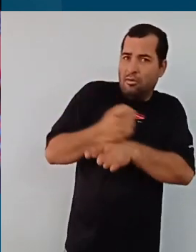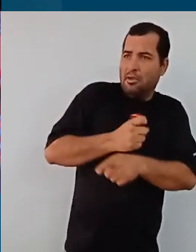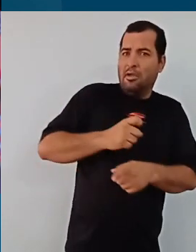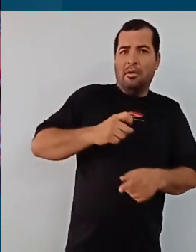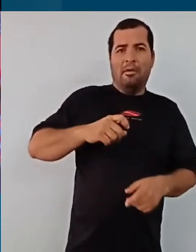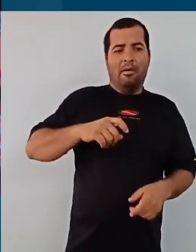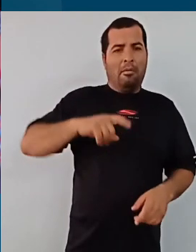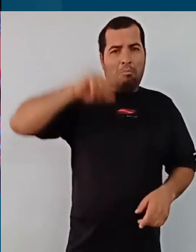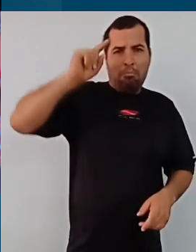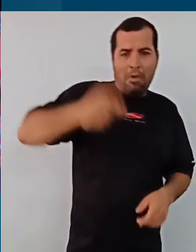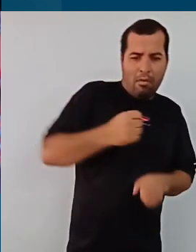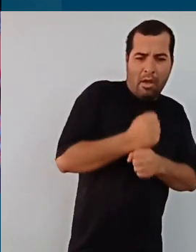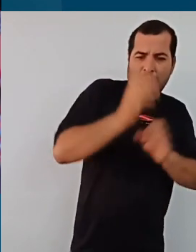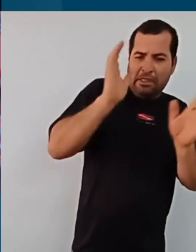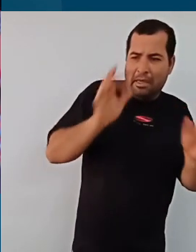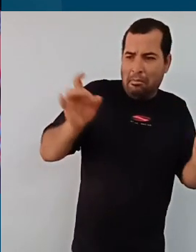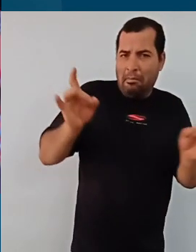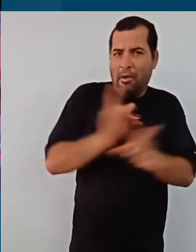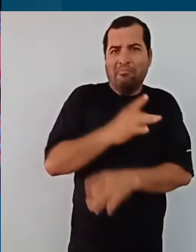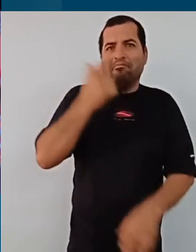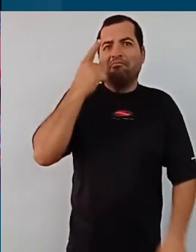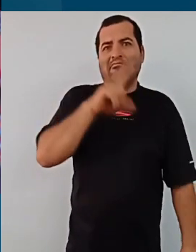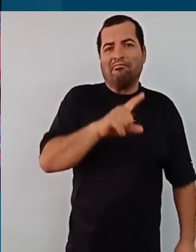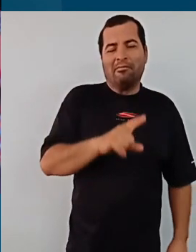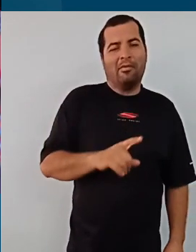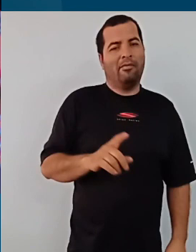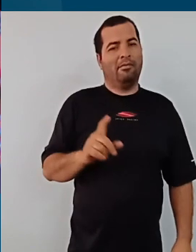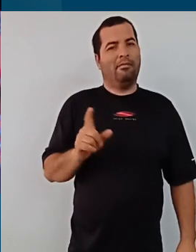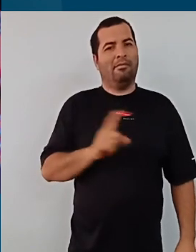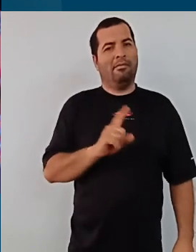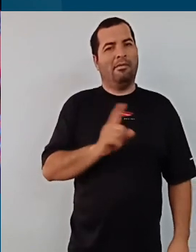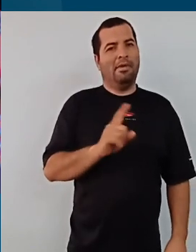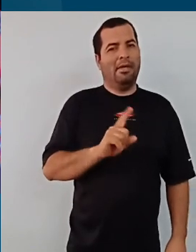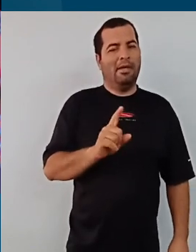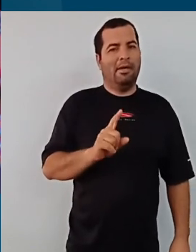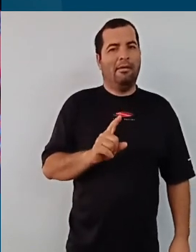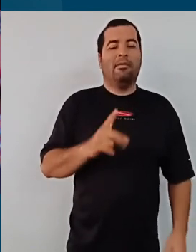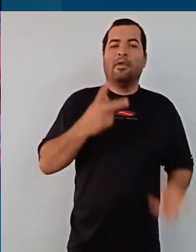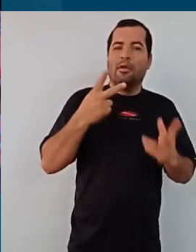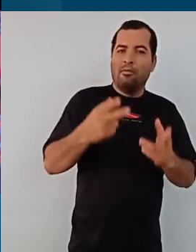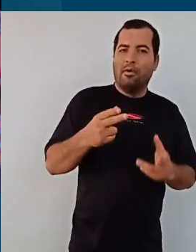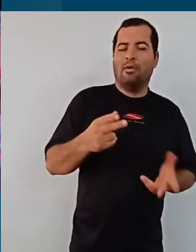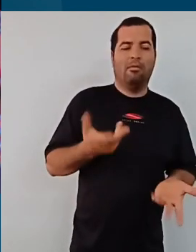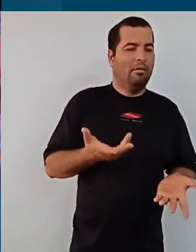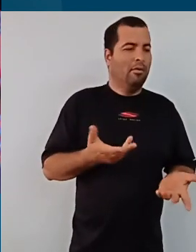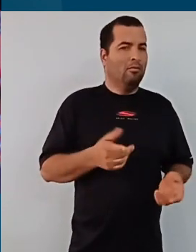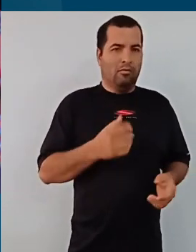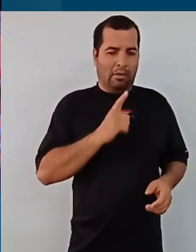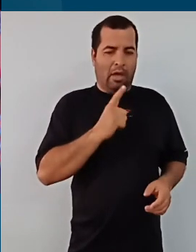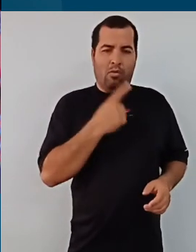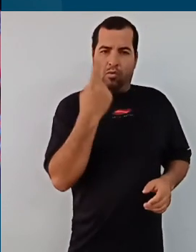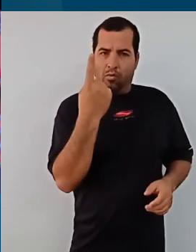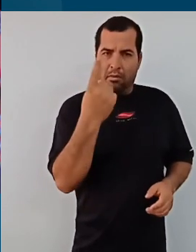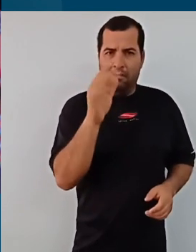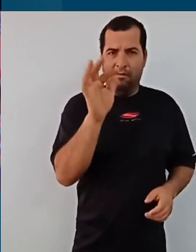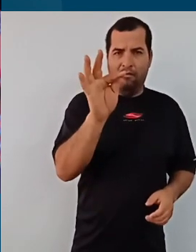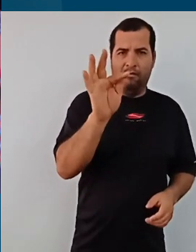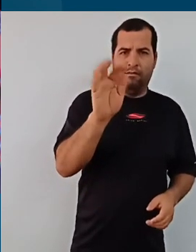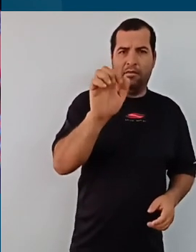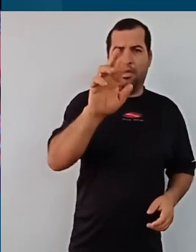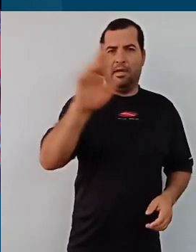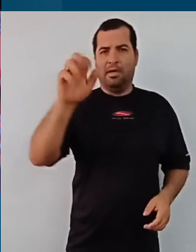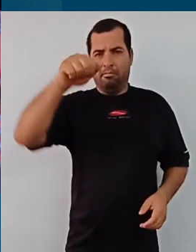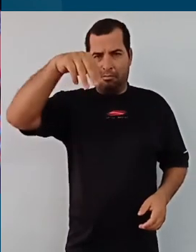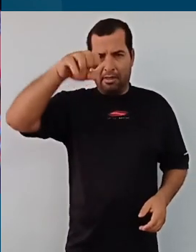sabe que não é, e que ela é aquilo que você está chamando de ferramenta, né? Então, na verdade, quando a gente pensa